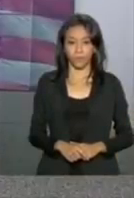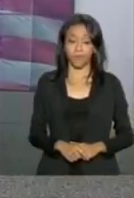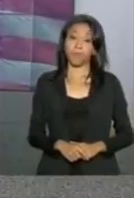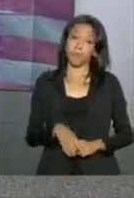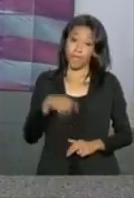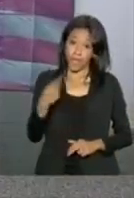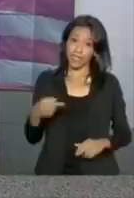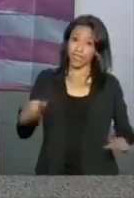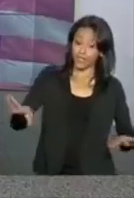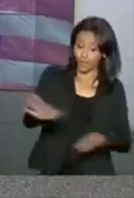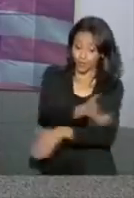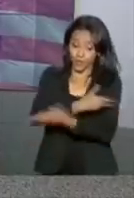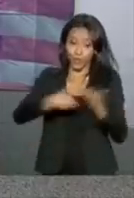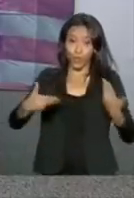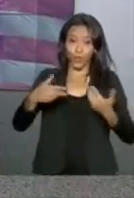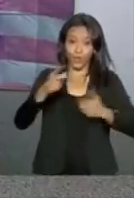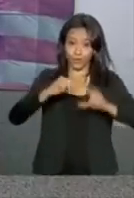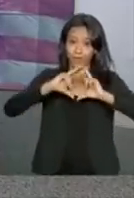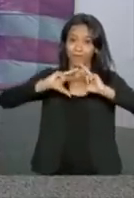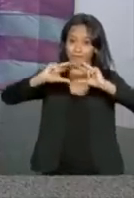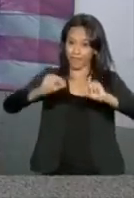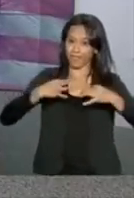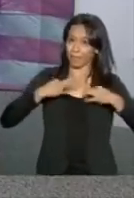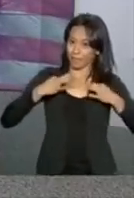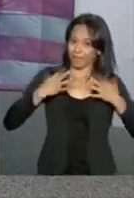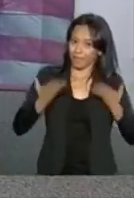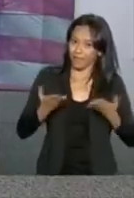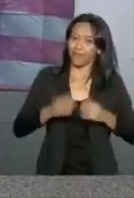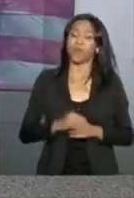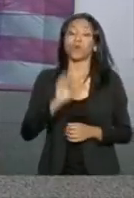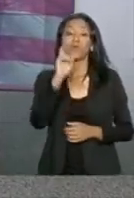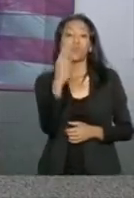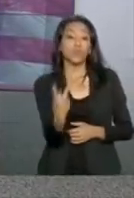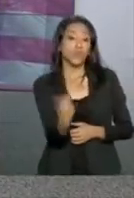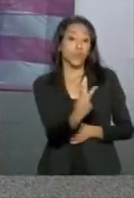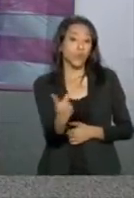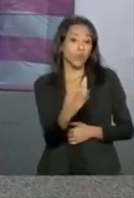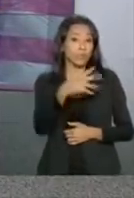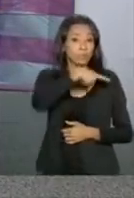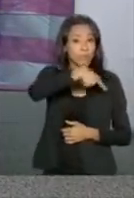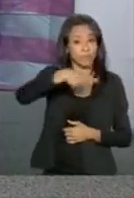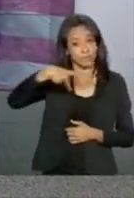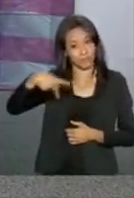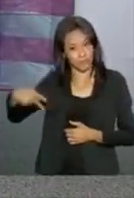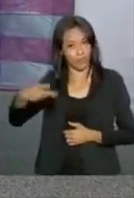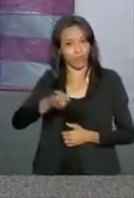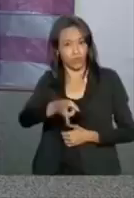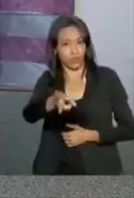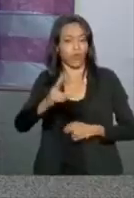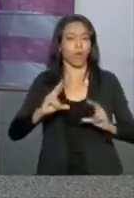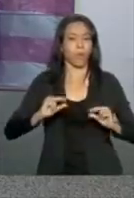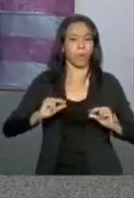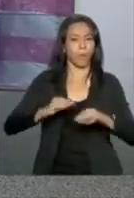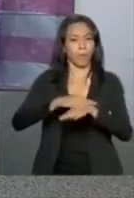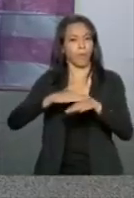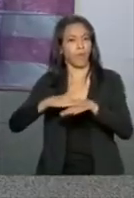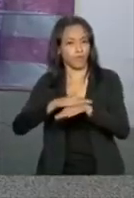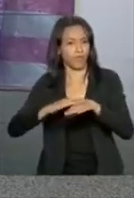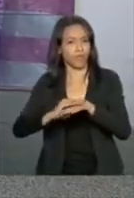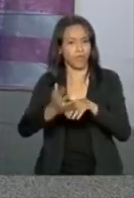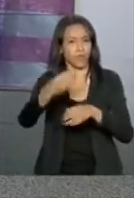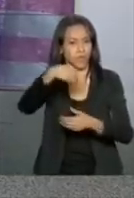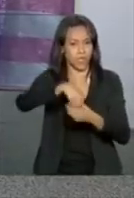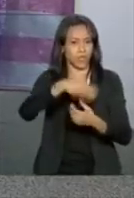Além desta troca de camisas que nós vimos aí, os dois presidentes mantiveram um diálogo no Salão Oval da Casa Branca